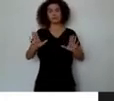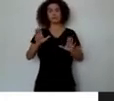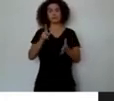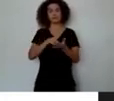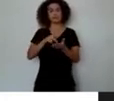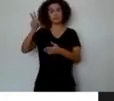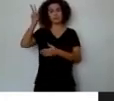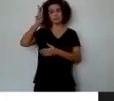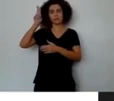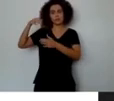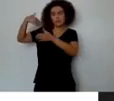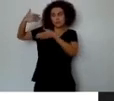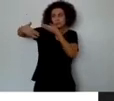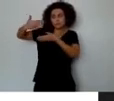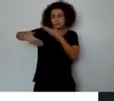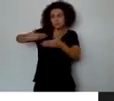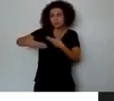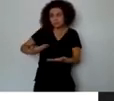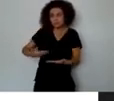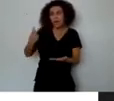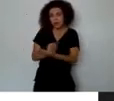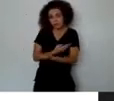gente quer uma retratação. Então,